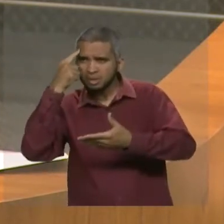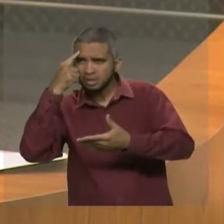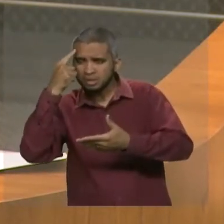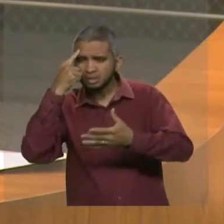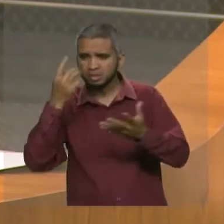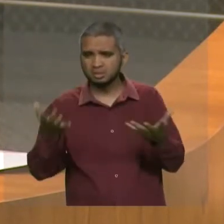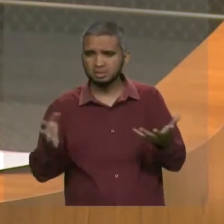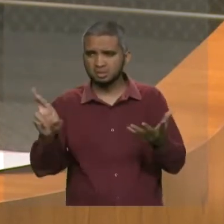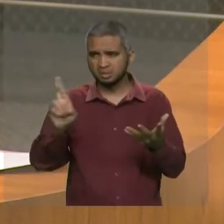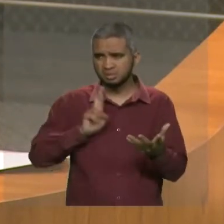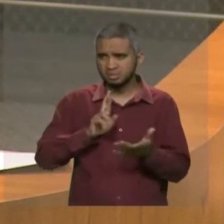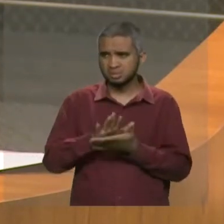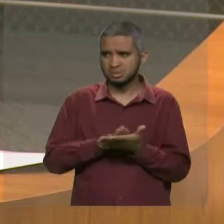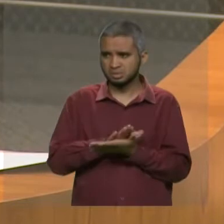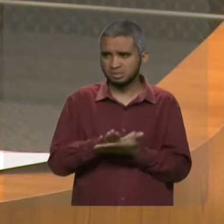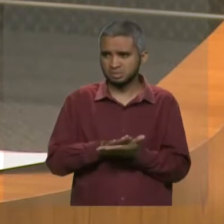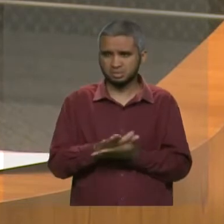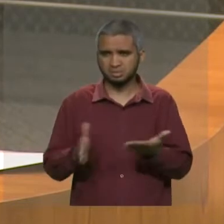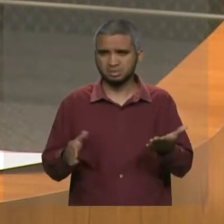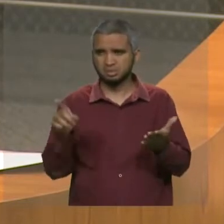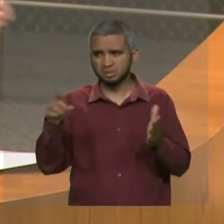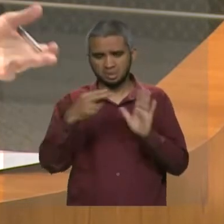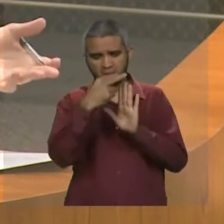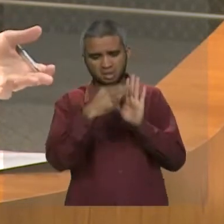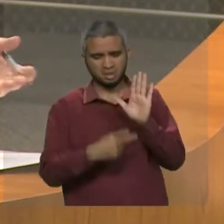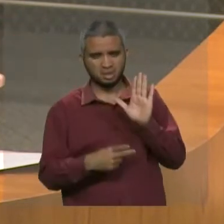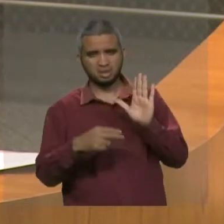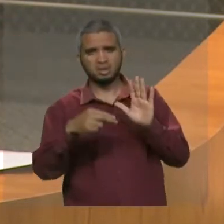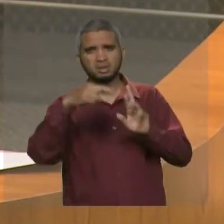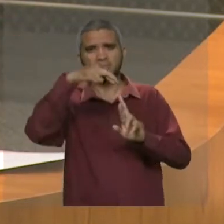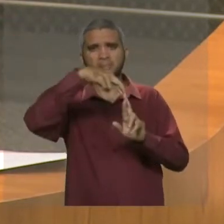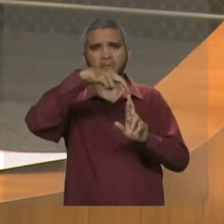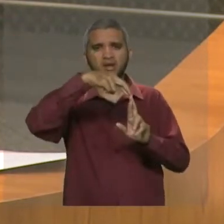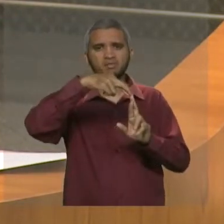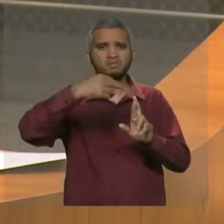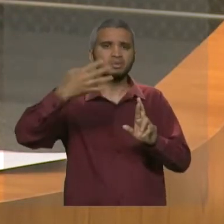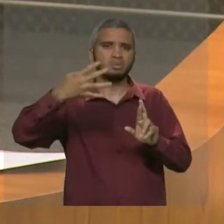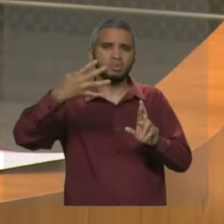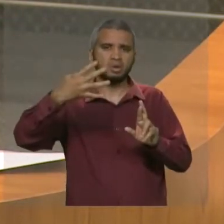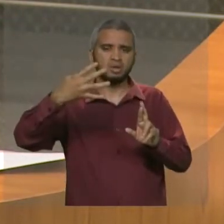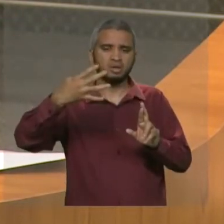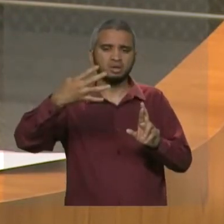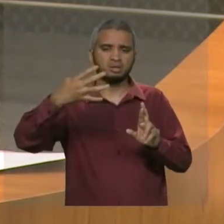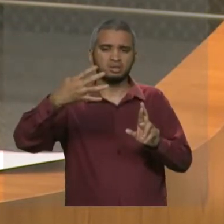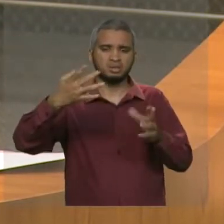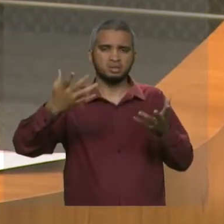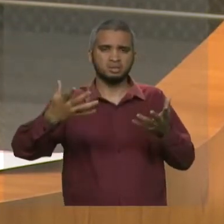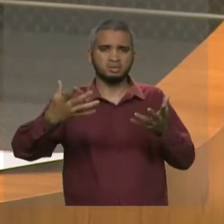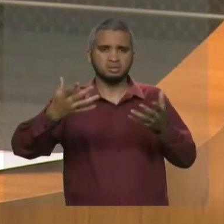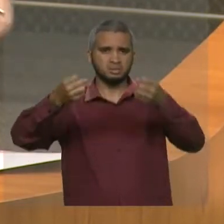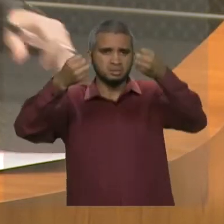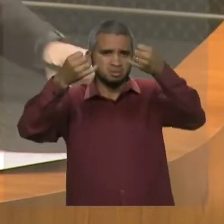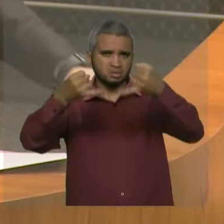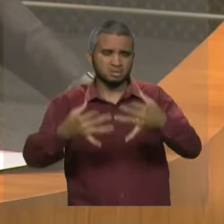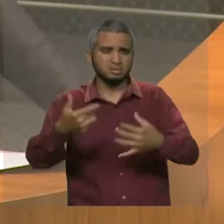parágrafo 4º da emenda constitucional, que mais uma vez sacramenta que